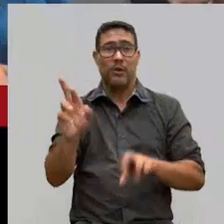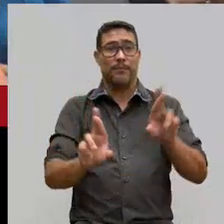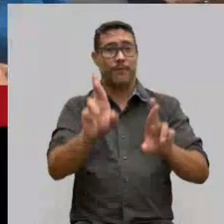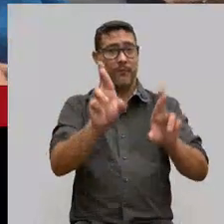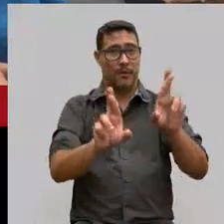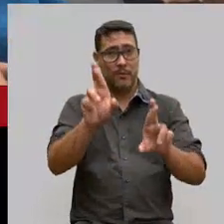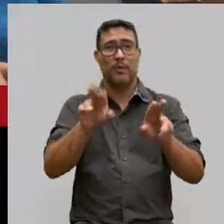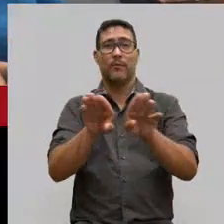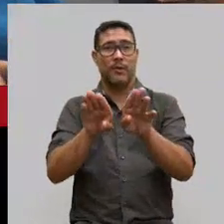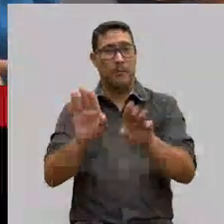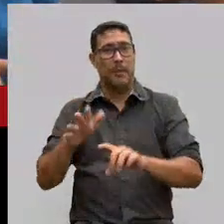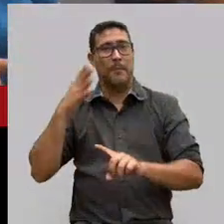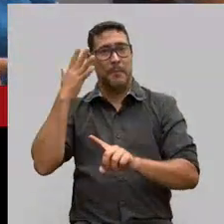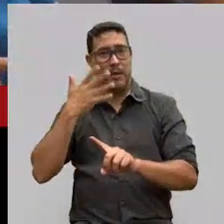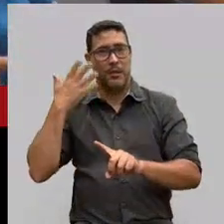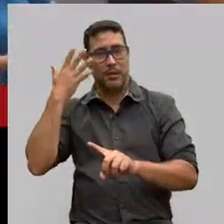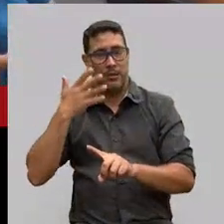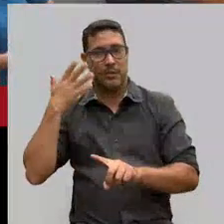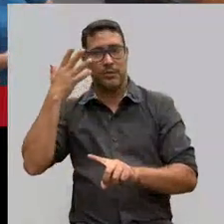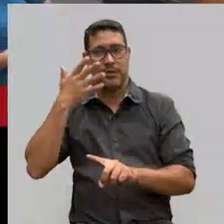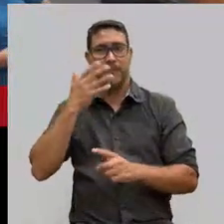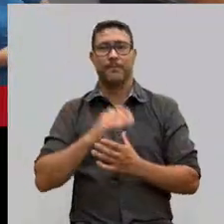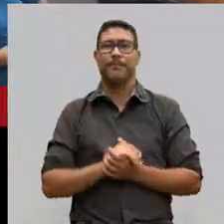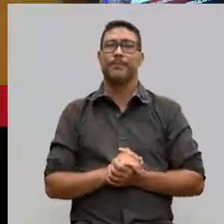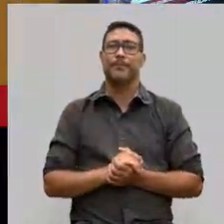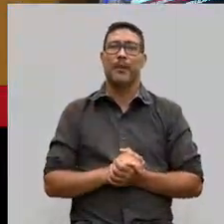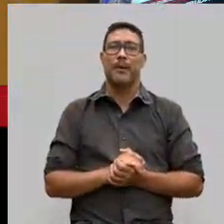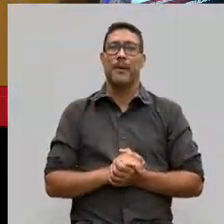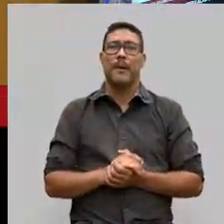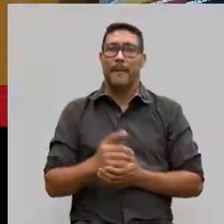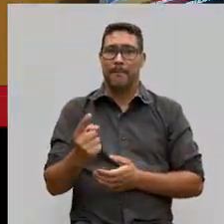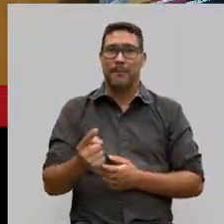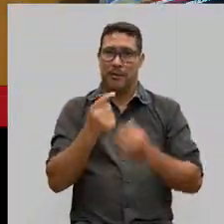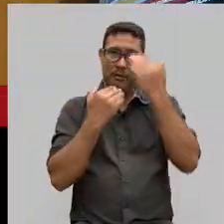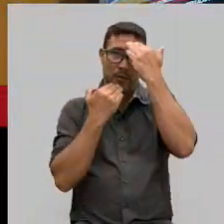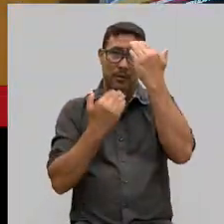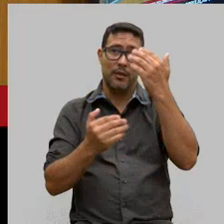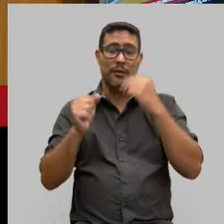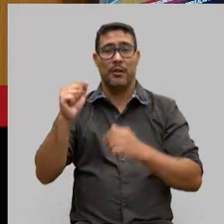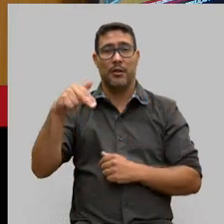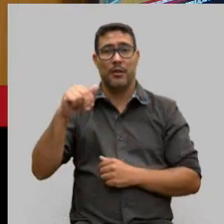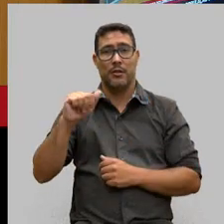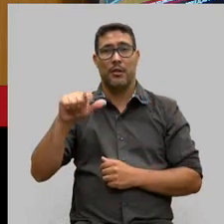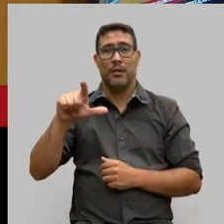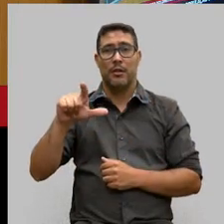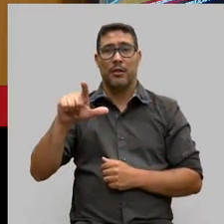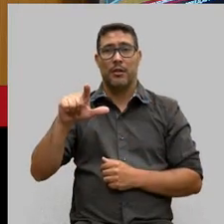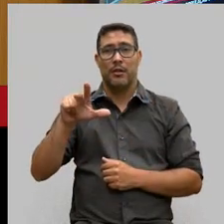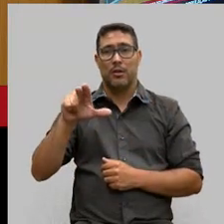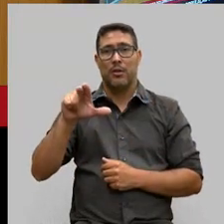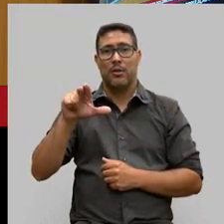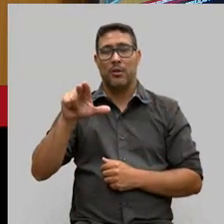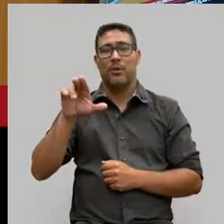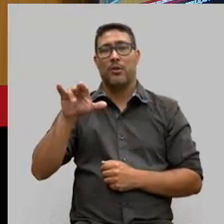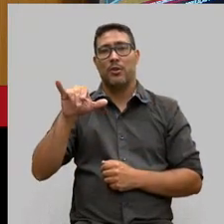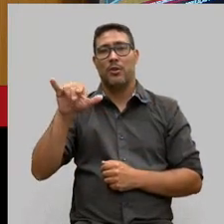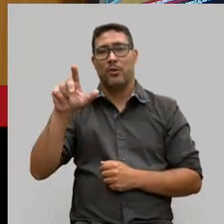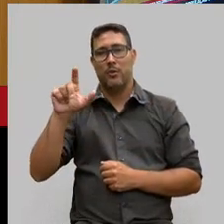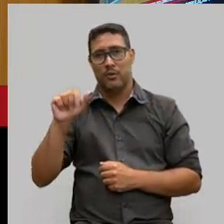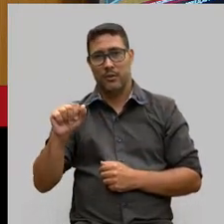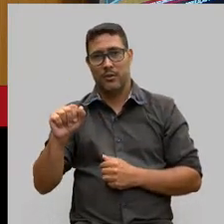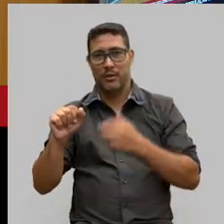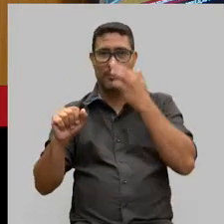palestrantes então primeiro primeiro agradecer aqui a Ana Lúcia a nossa colega aqui já de ficou amiga nossa